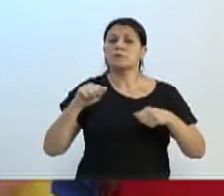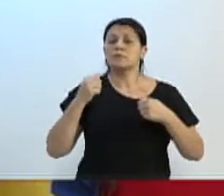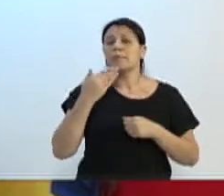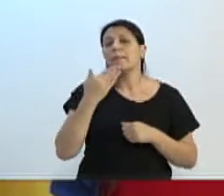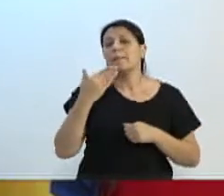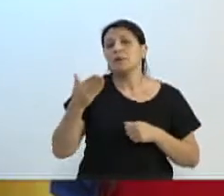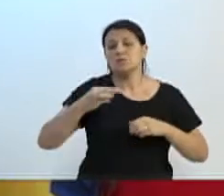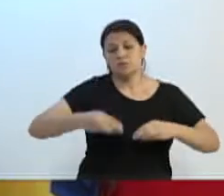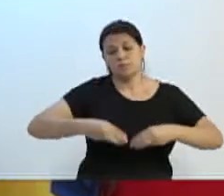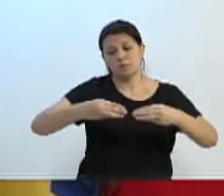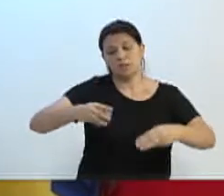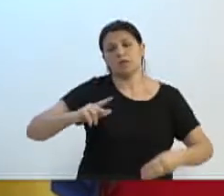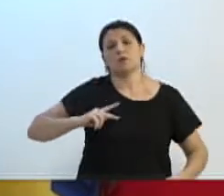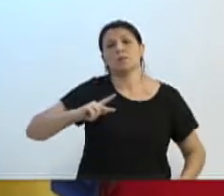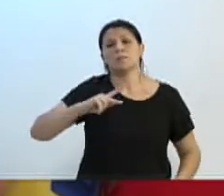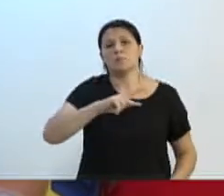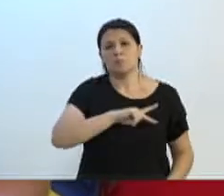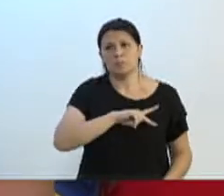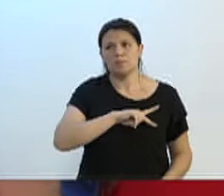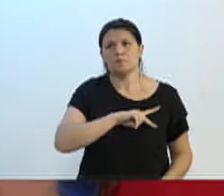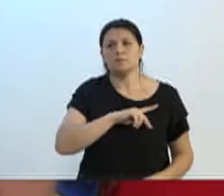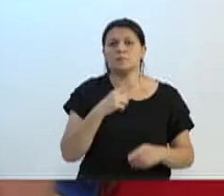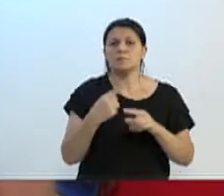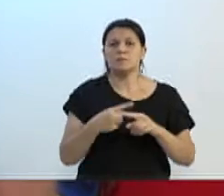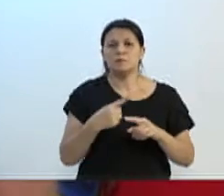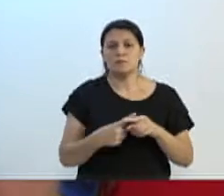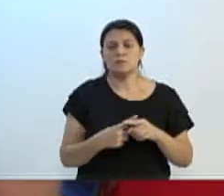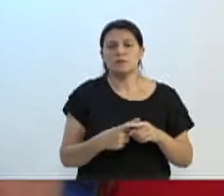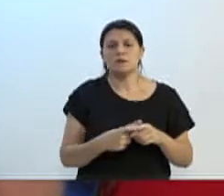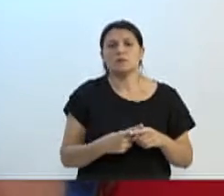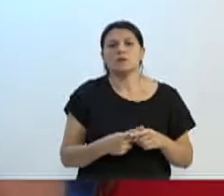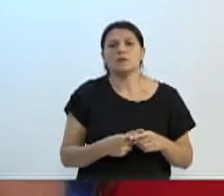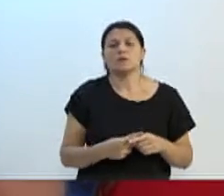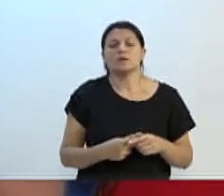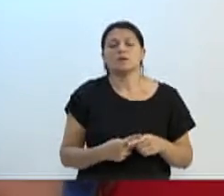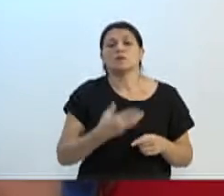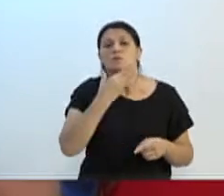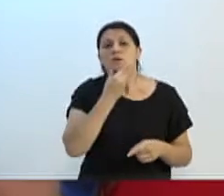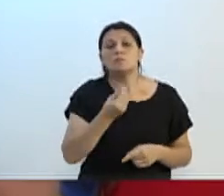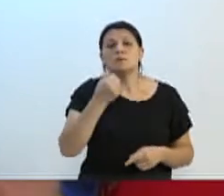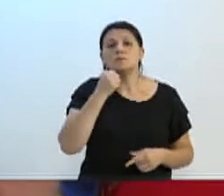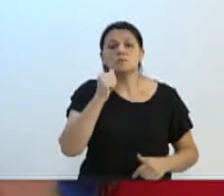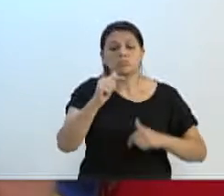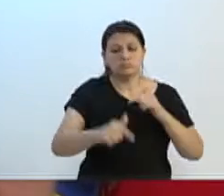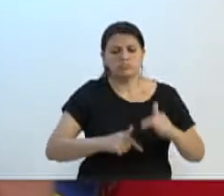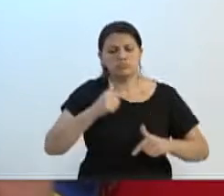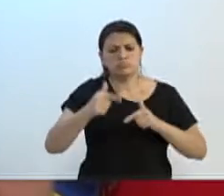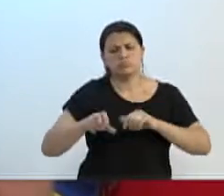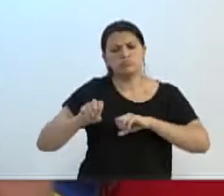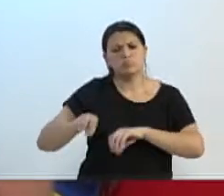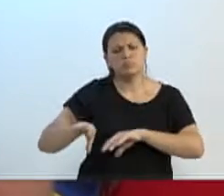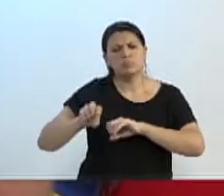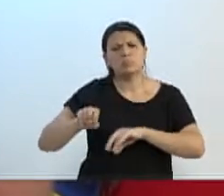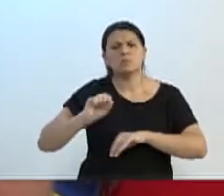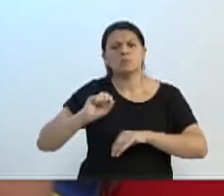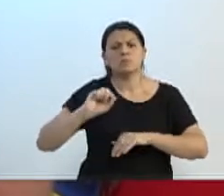Ministério Público, pois os trabalhadores e trabalhadoras da educação foram surpreendidos